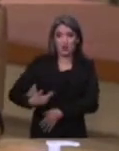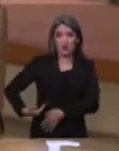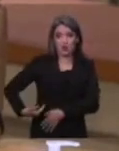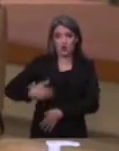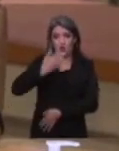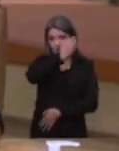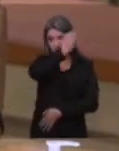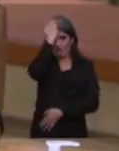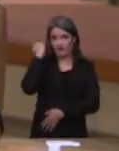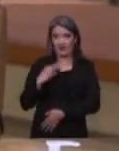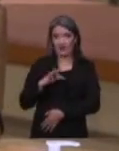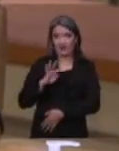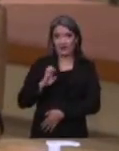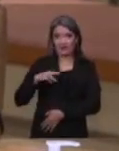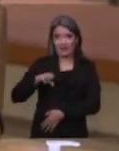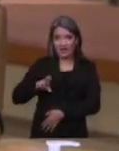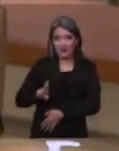Temer.